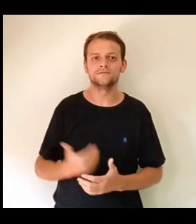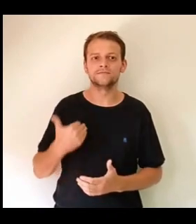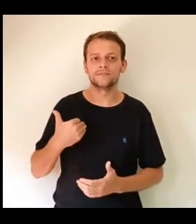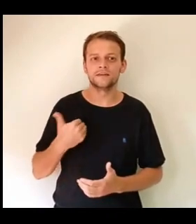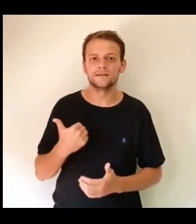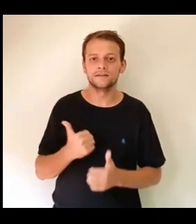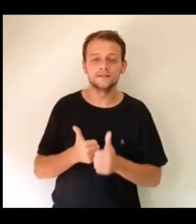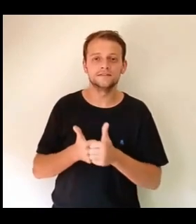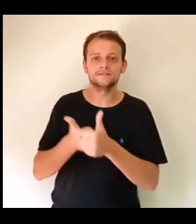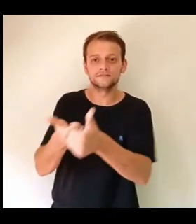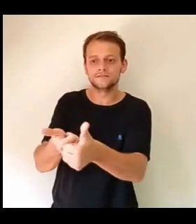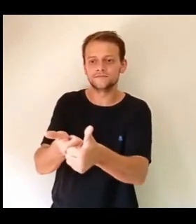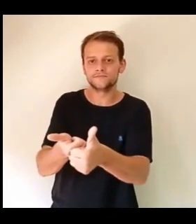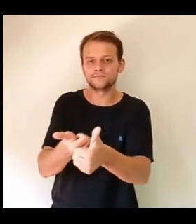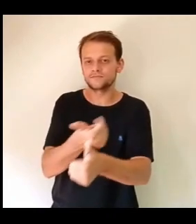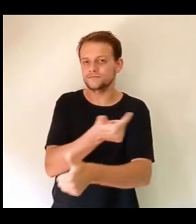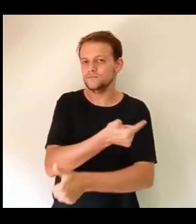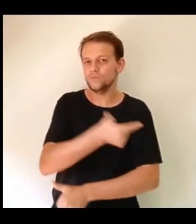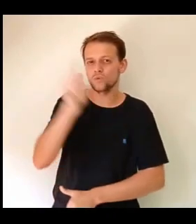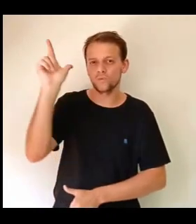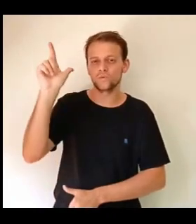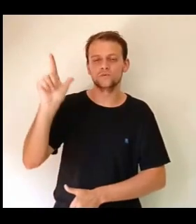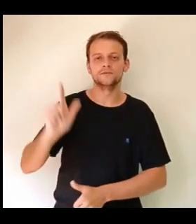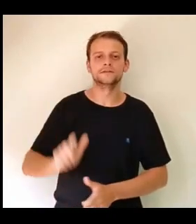interessante. Eu segui